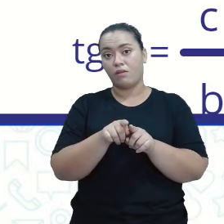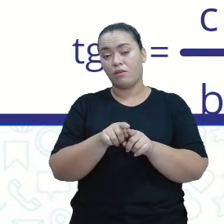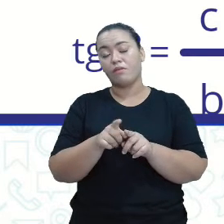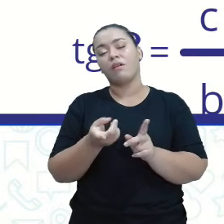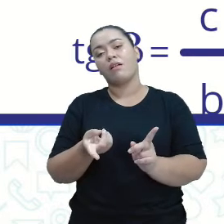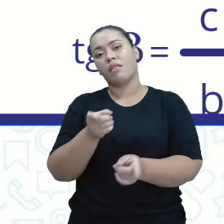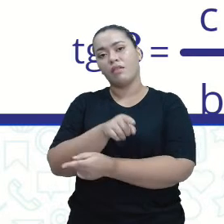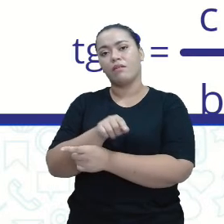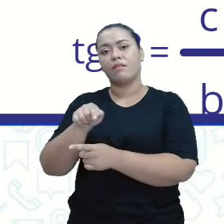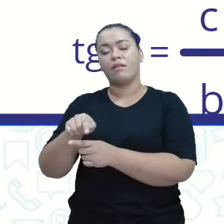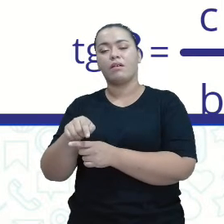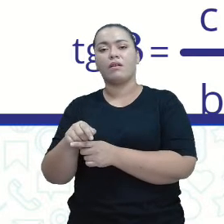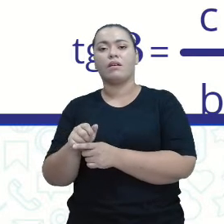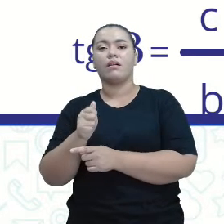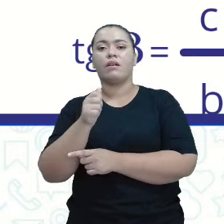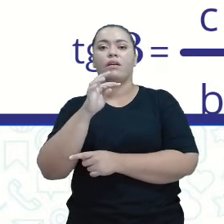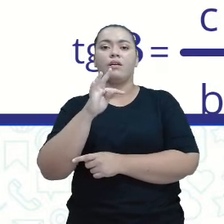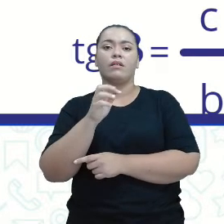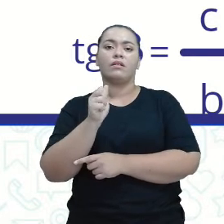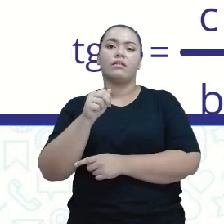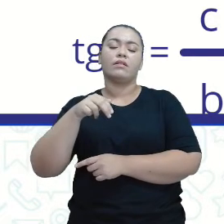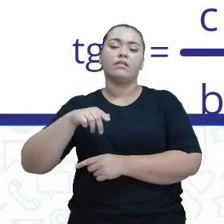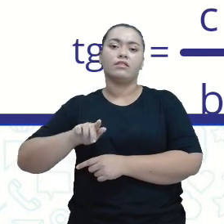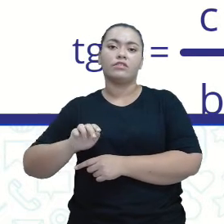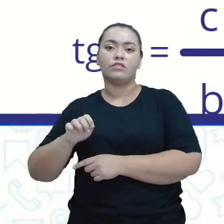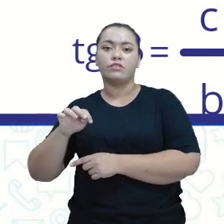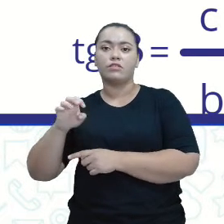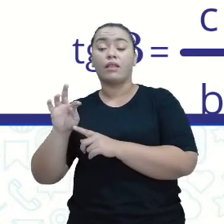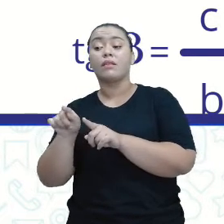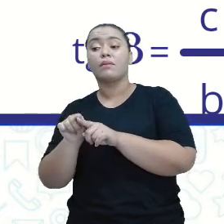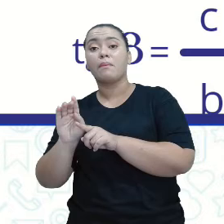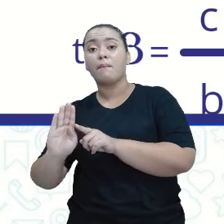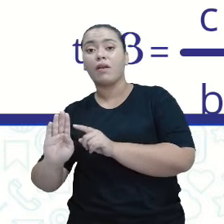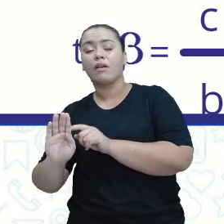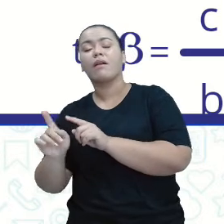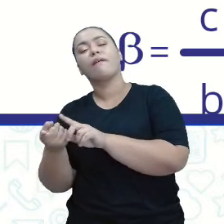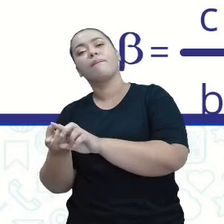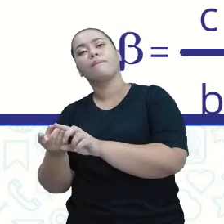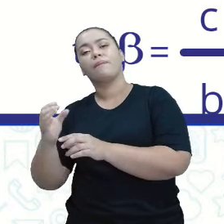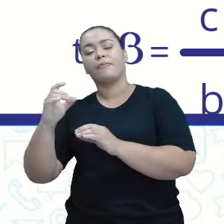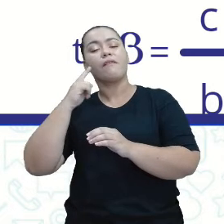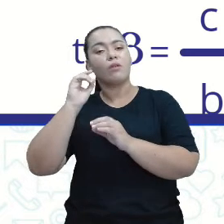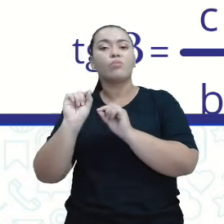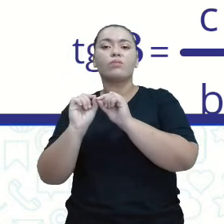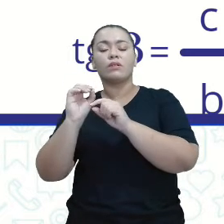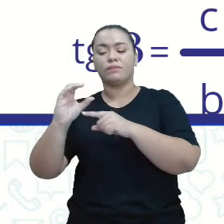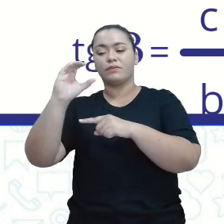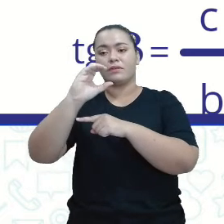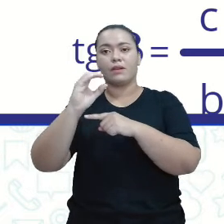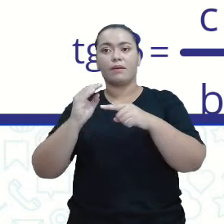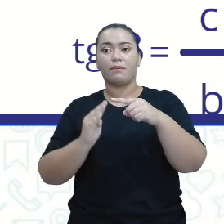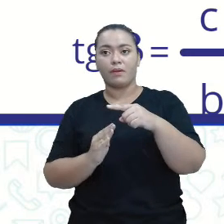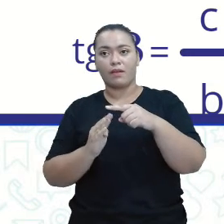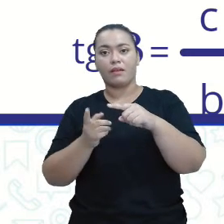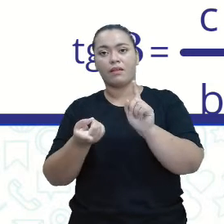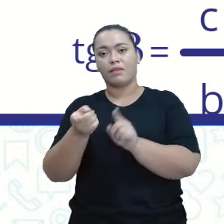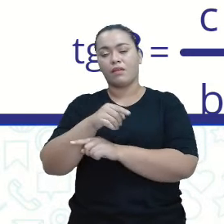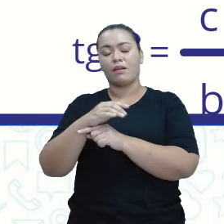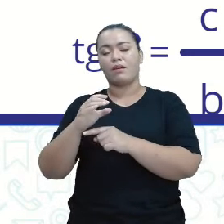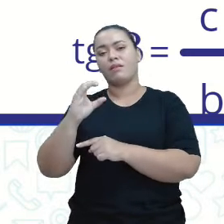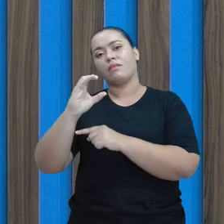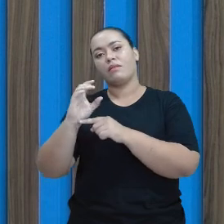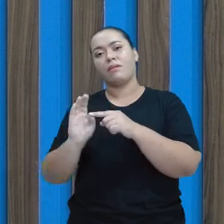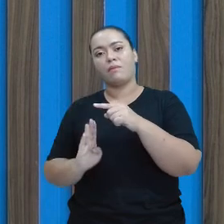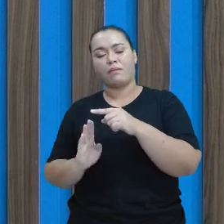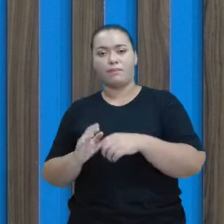sobre C e a tangente de beta deu o inverso aí, ó, o C foi para o numerador e o B foi para o denominador,